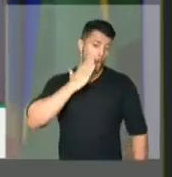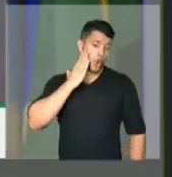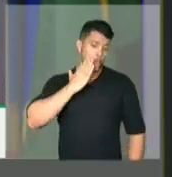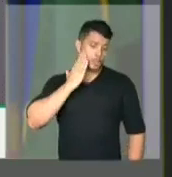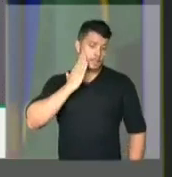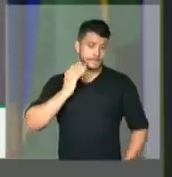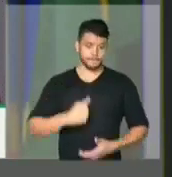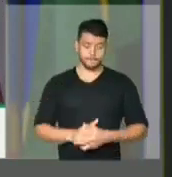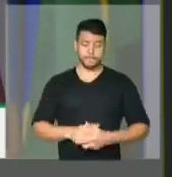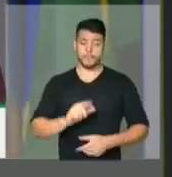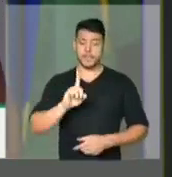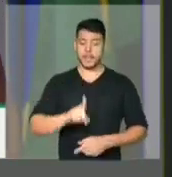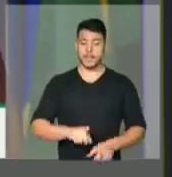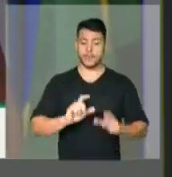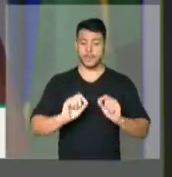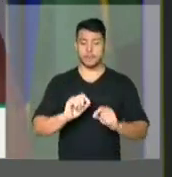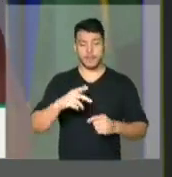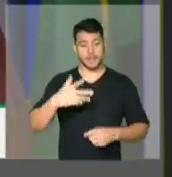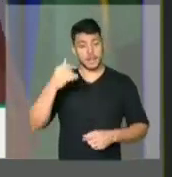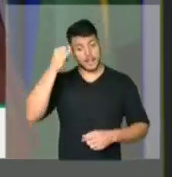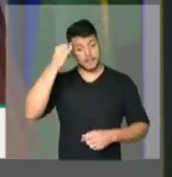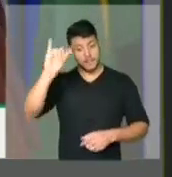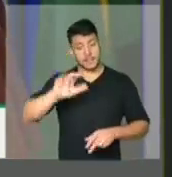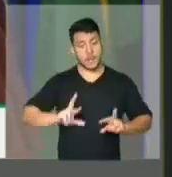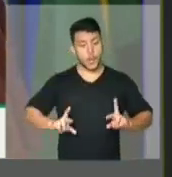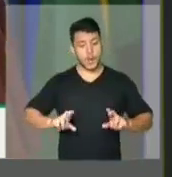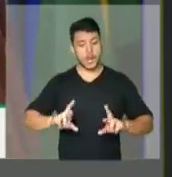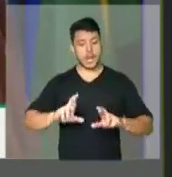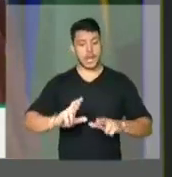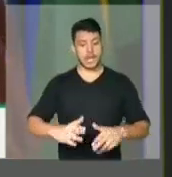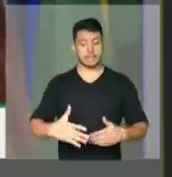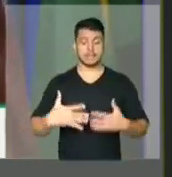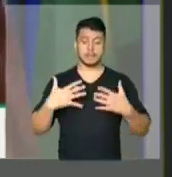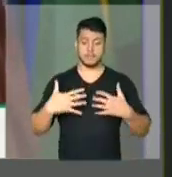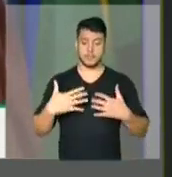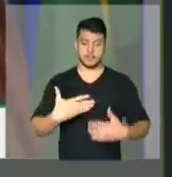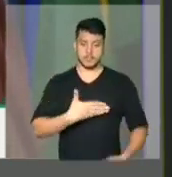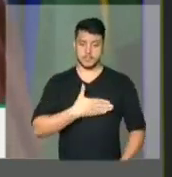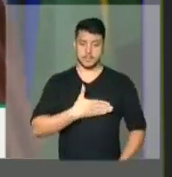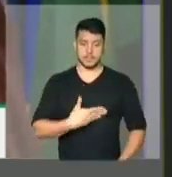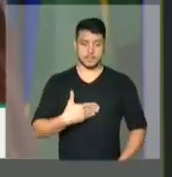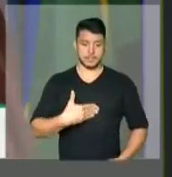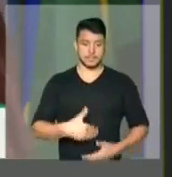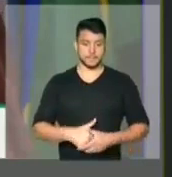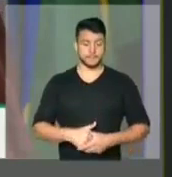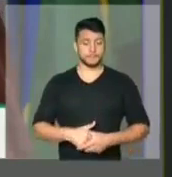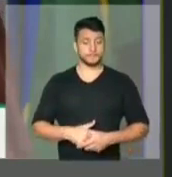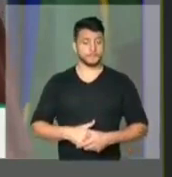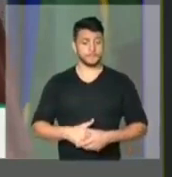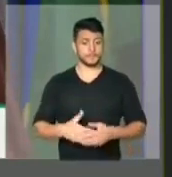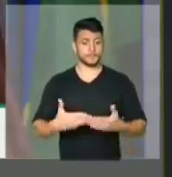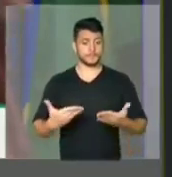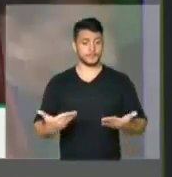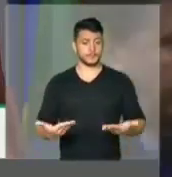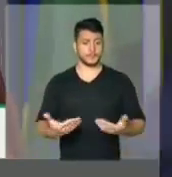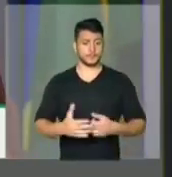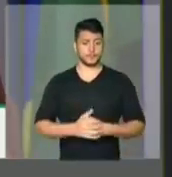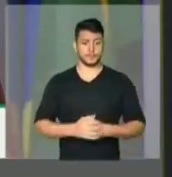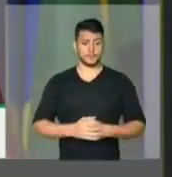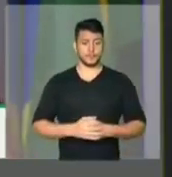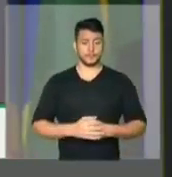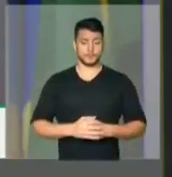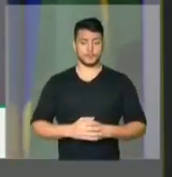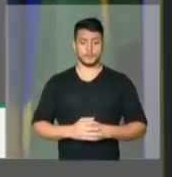contra o câncer de mama. E o outubro rosa, ele não deve ser para nós somente um mês